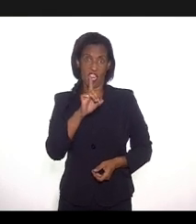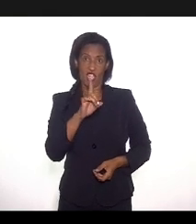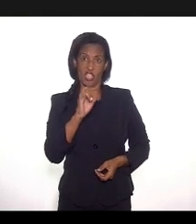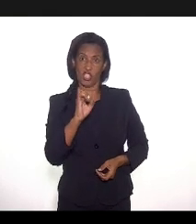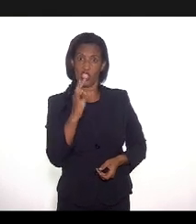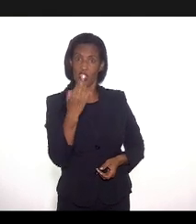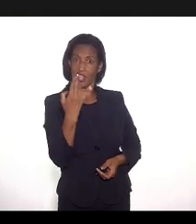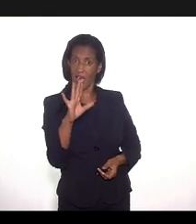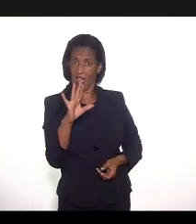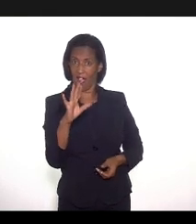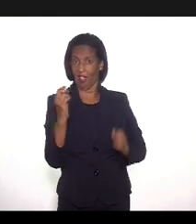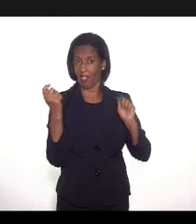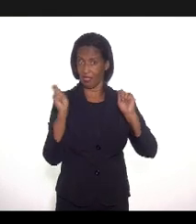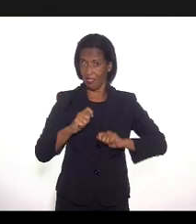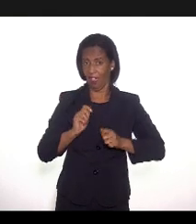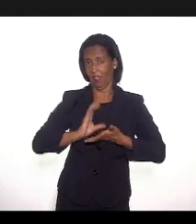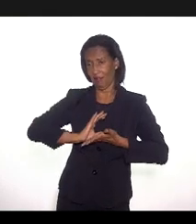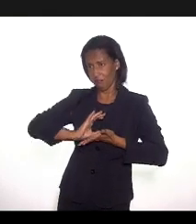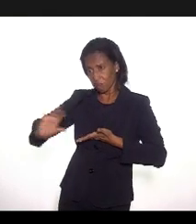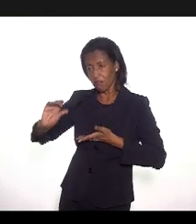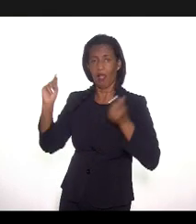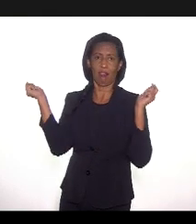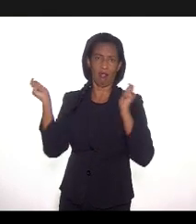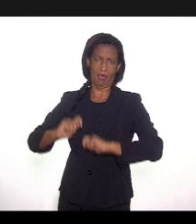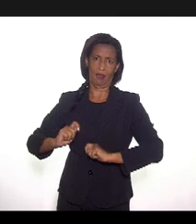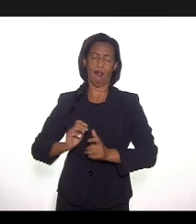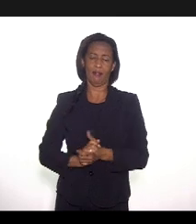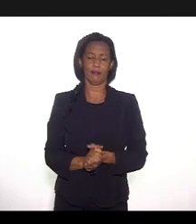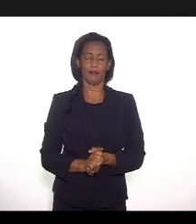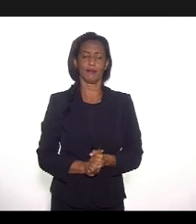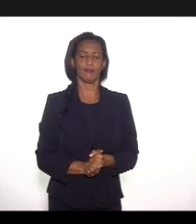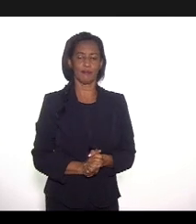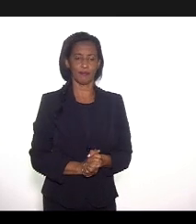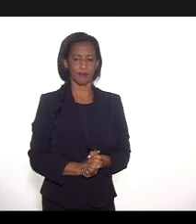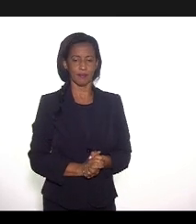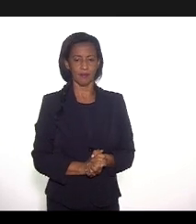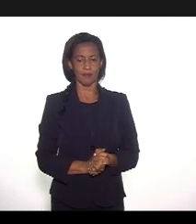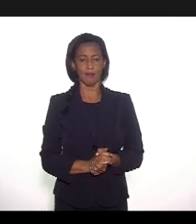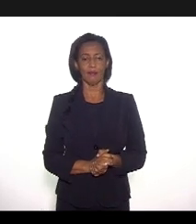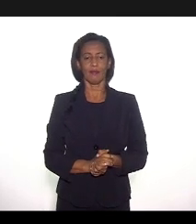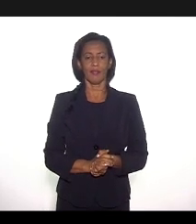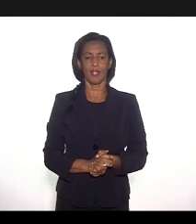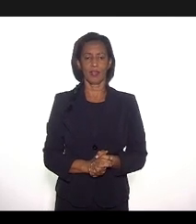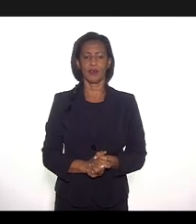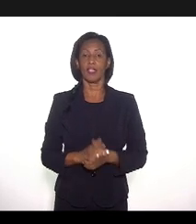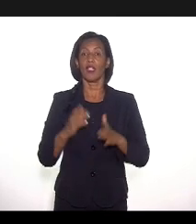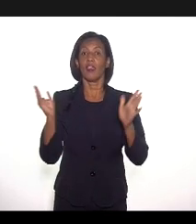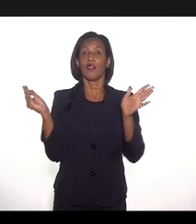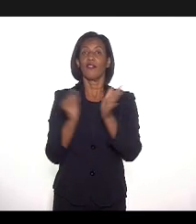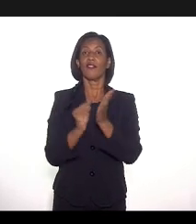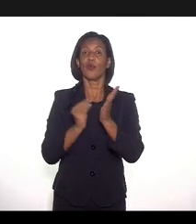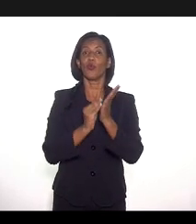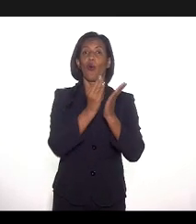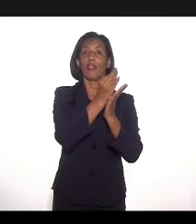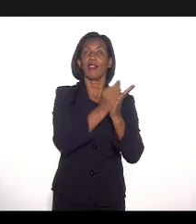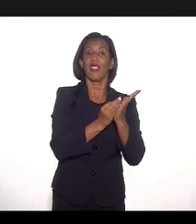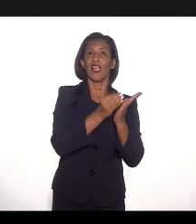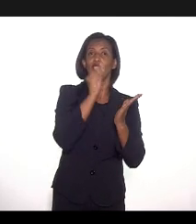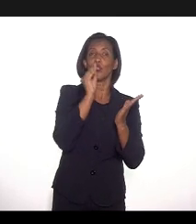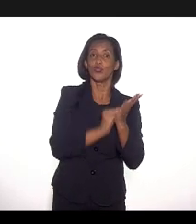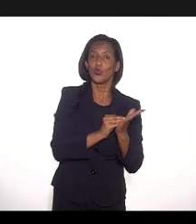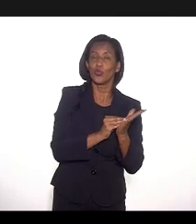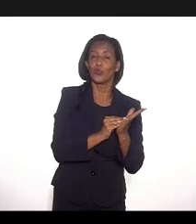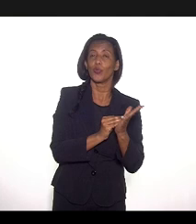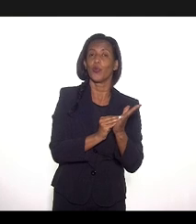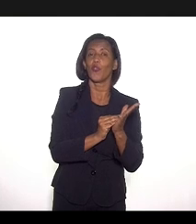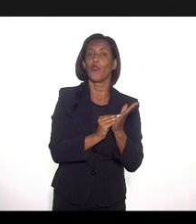dar crédito, e não ressarcir em recurso. Vamos fazer o seguinte... Não, só que ele, no texto, ele não botou... É indenizar, ele